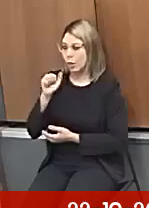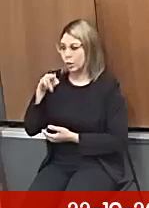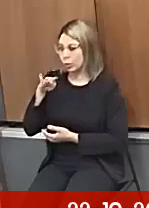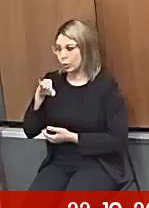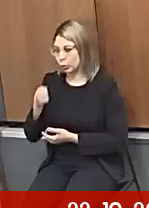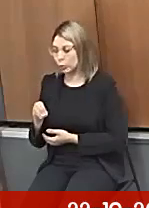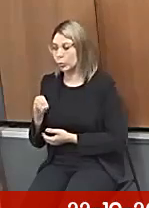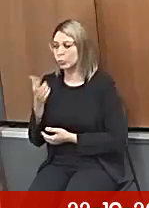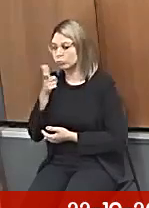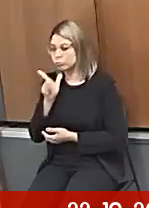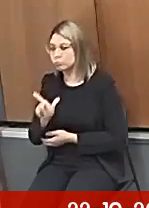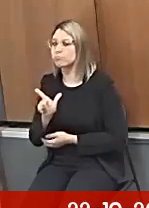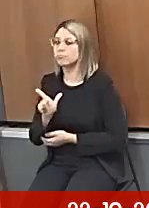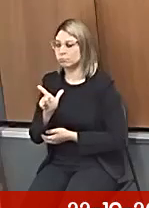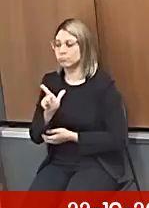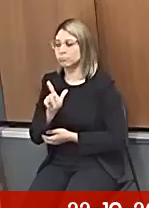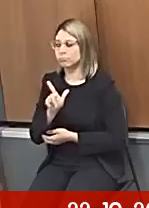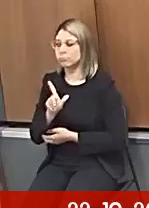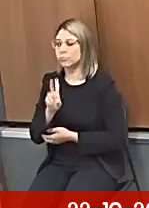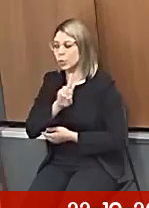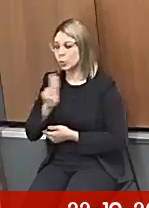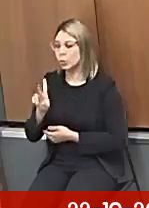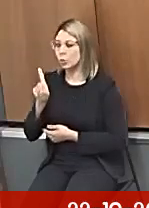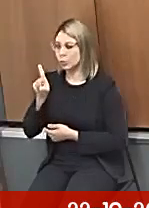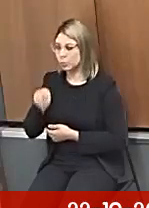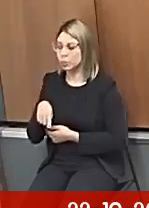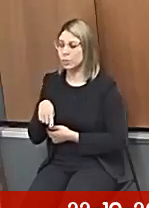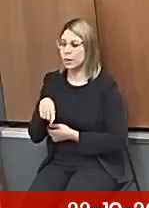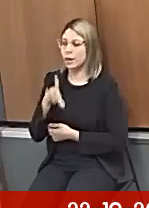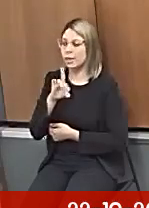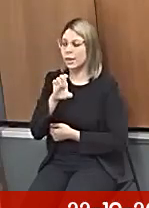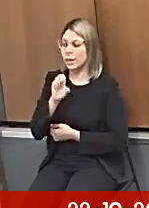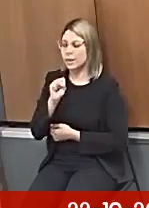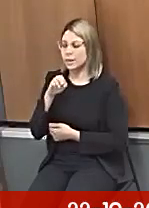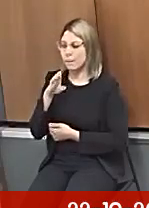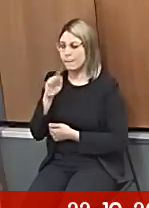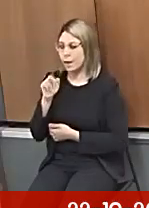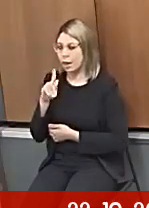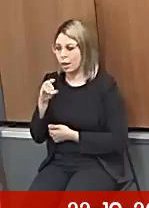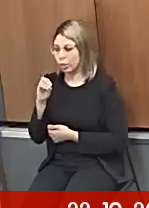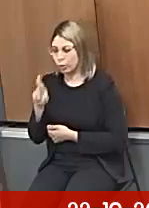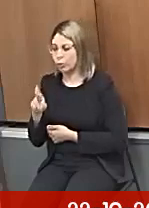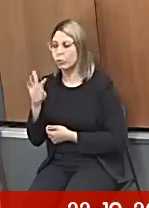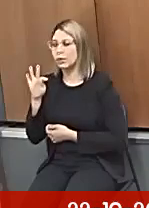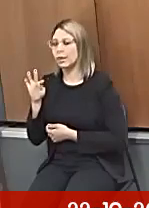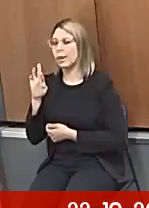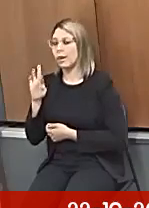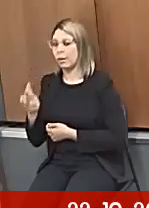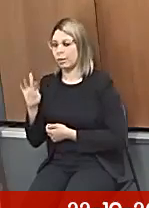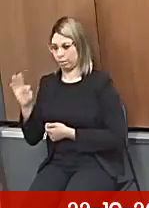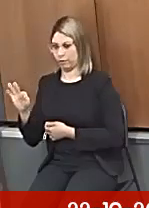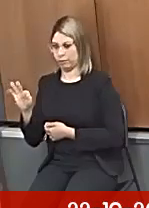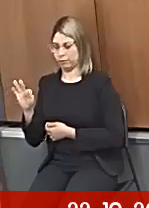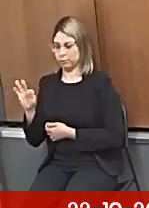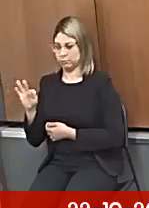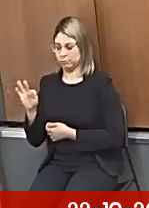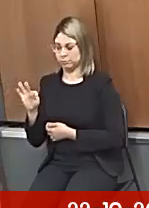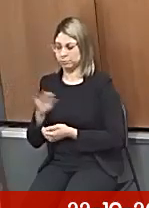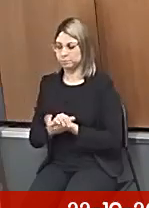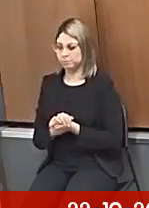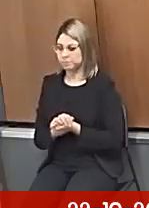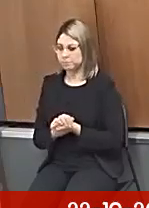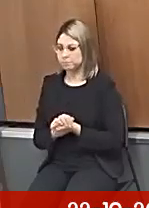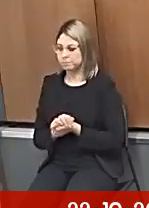Paulinelli pela conquista da nomeação ao cargo de desembargador do TRT da Terceira Região, pelo excelente trabalho realizado, apesar de todas as suas